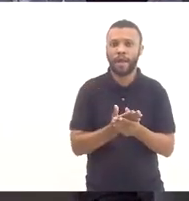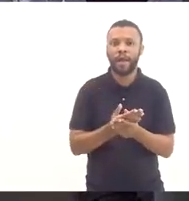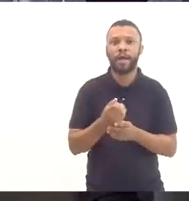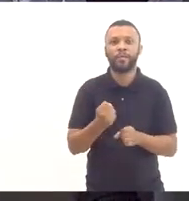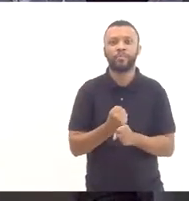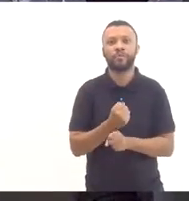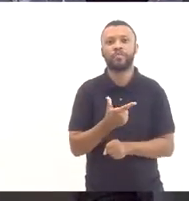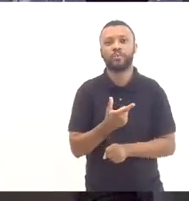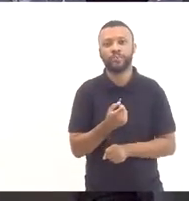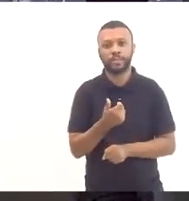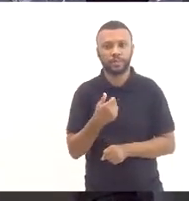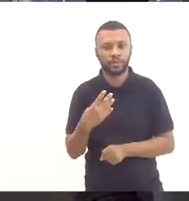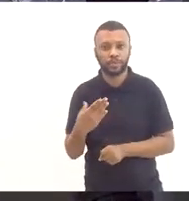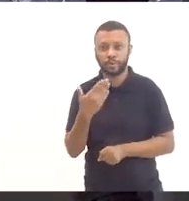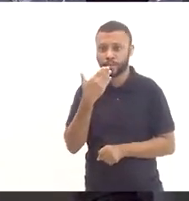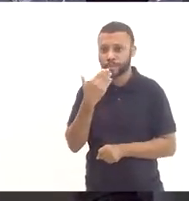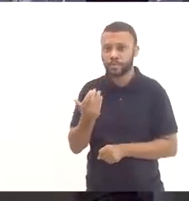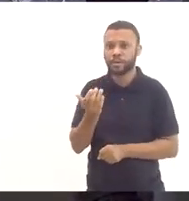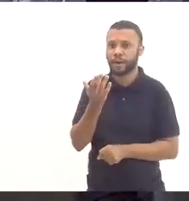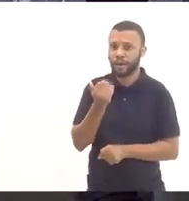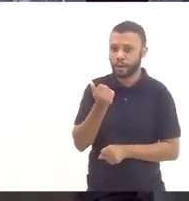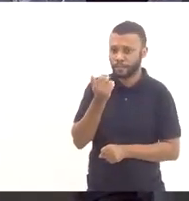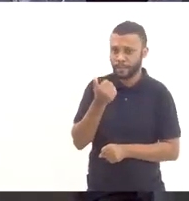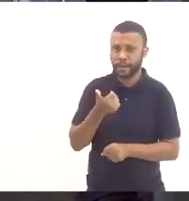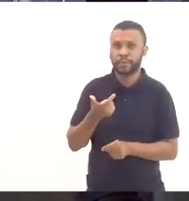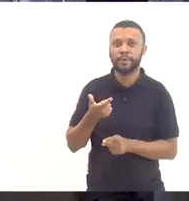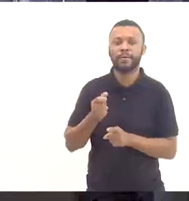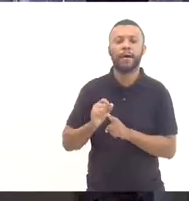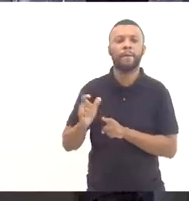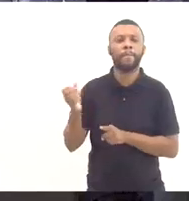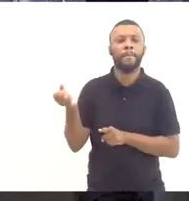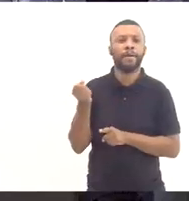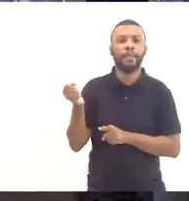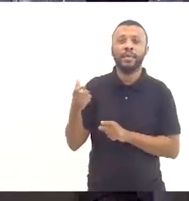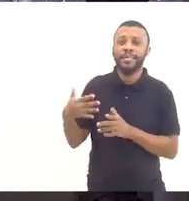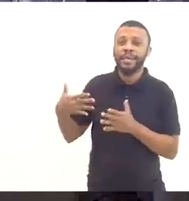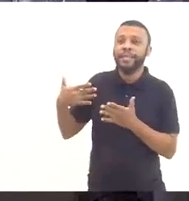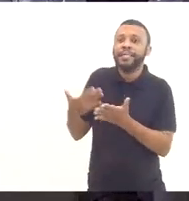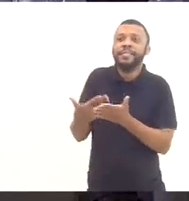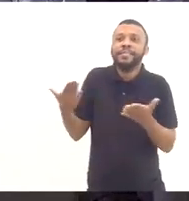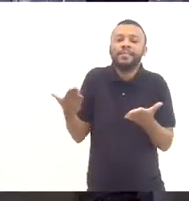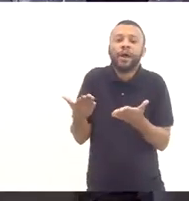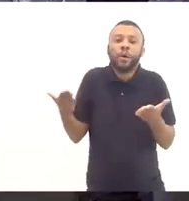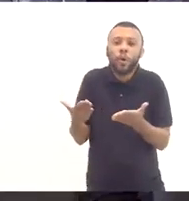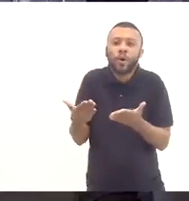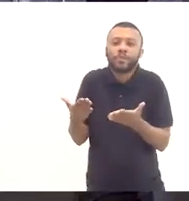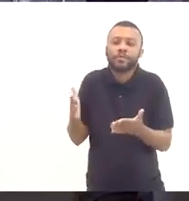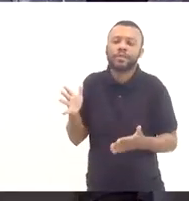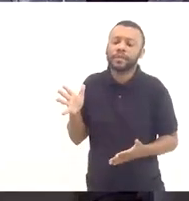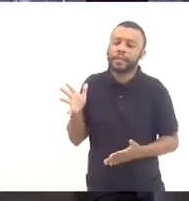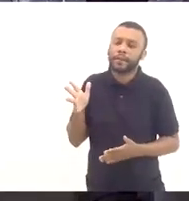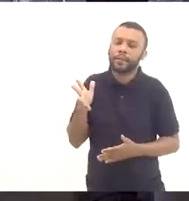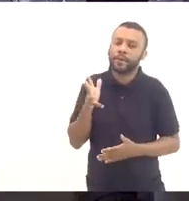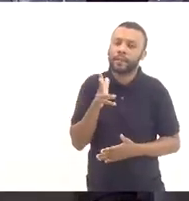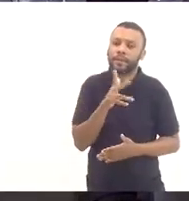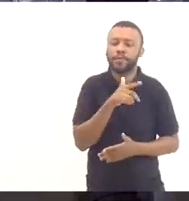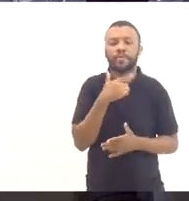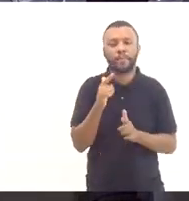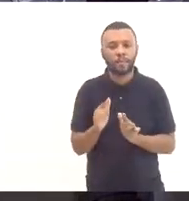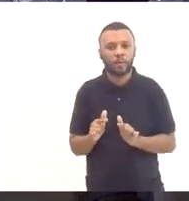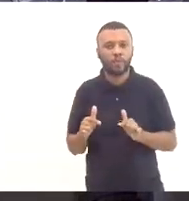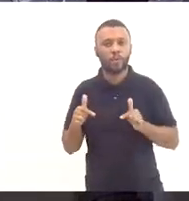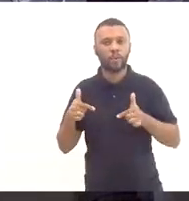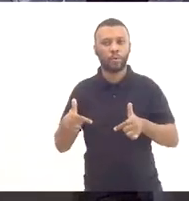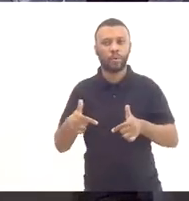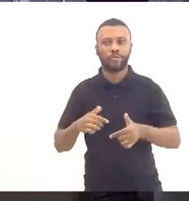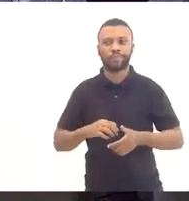de alimentos e essa ação está até hoje se arrastando para executar